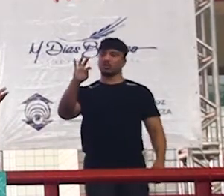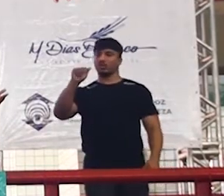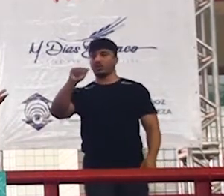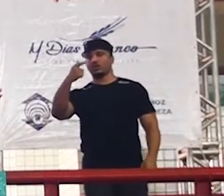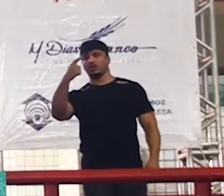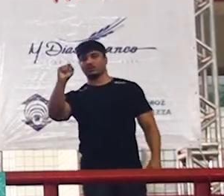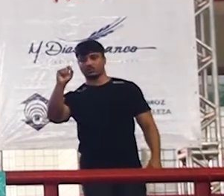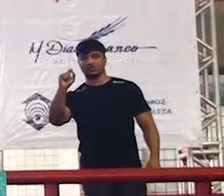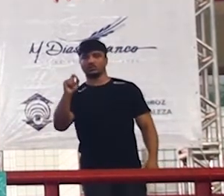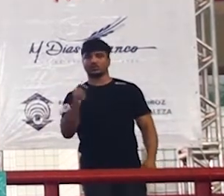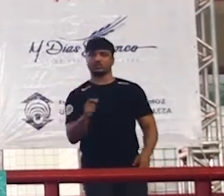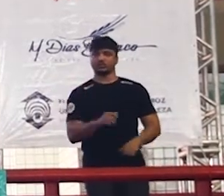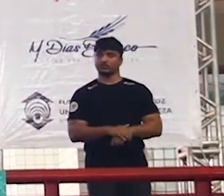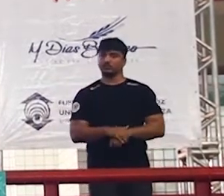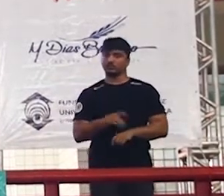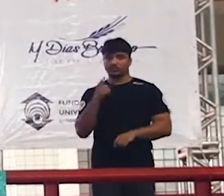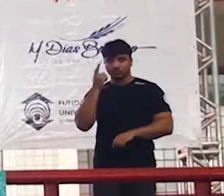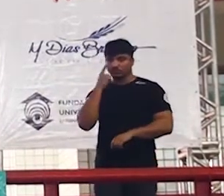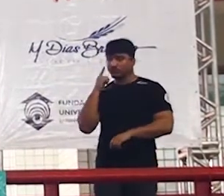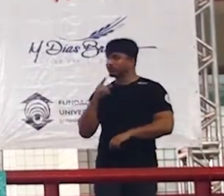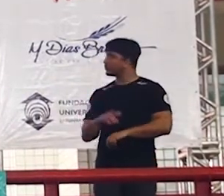de linguagens. Olha aí.